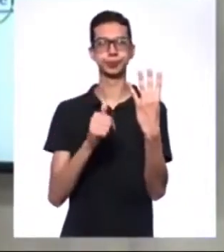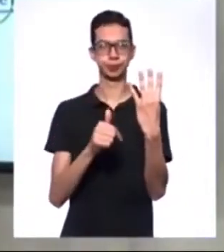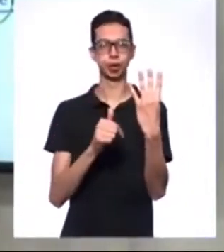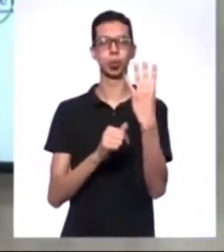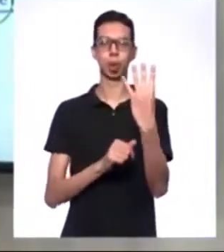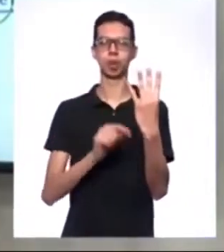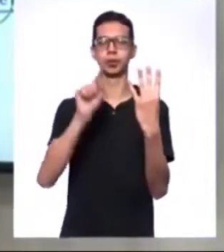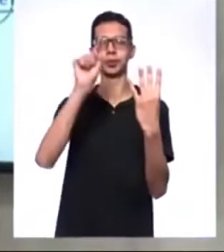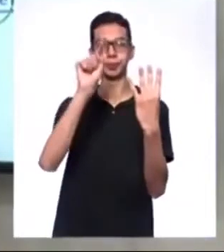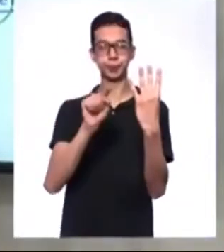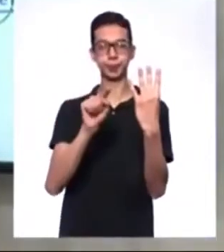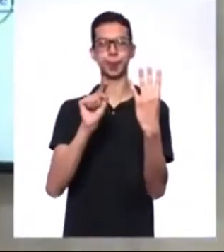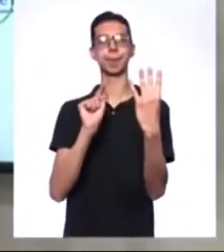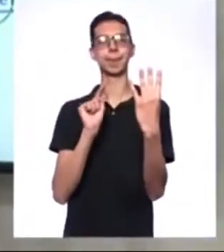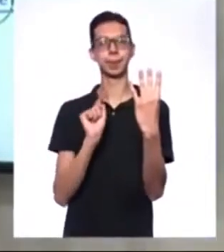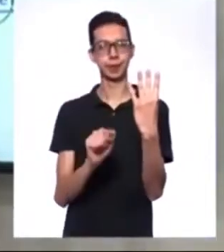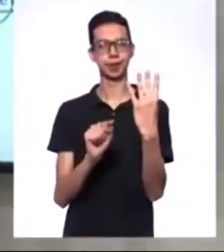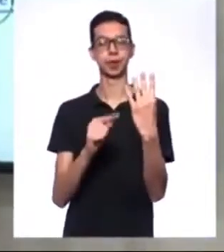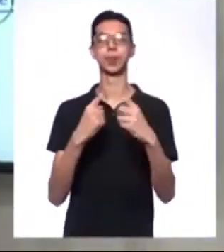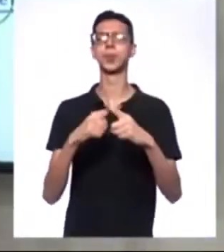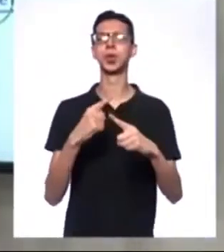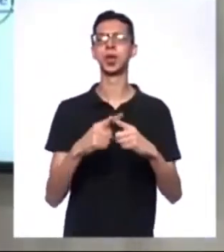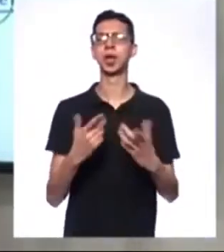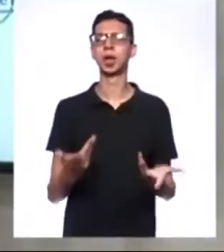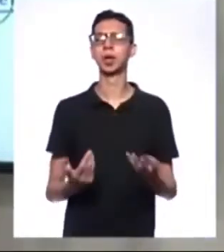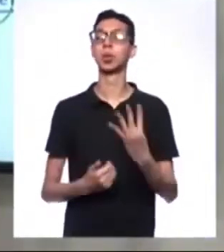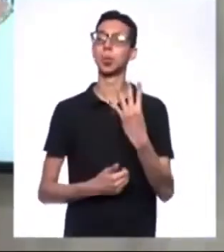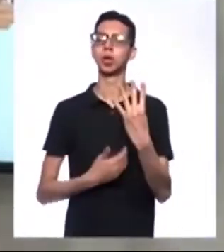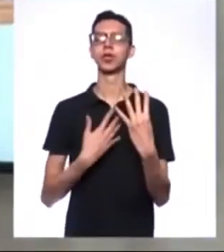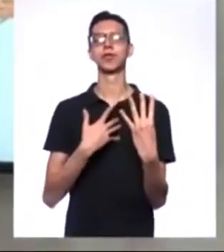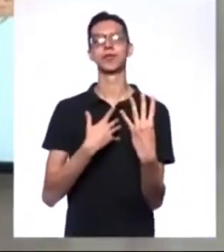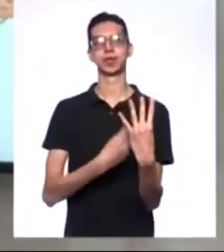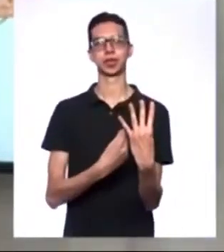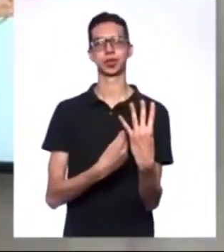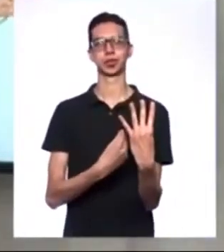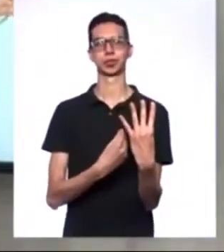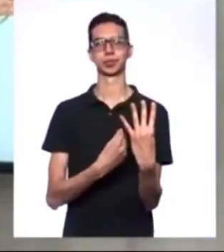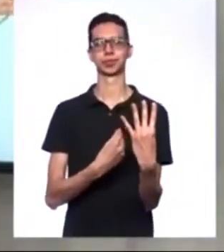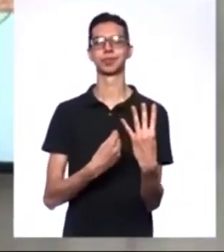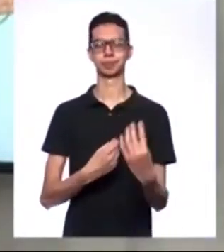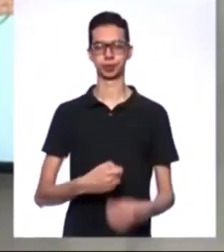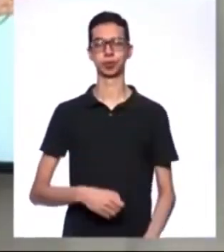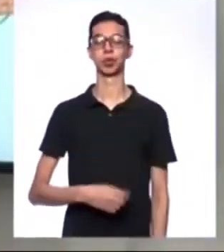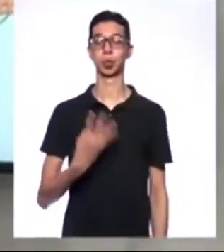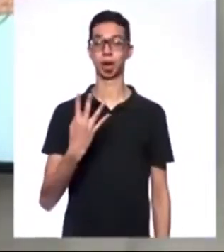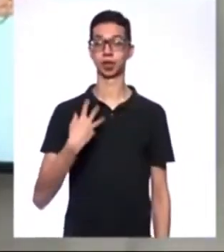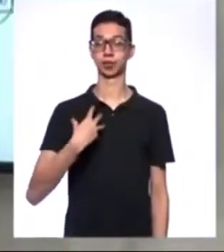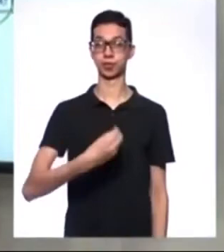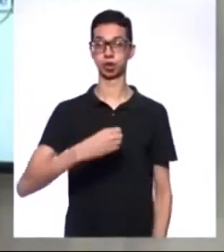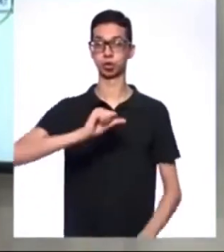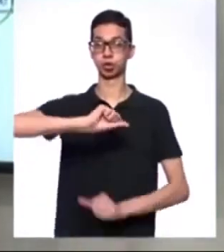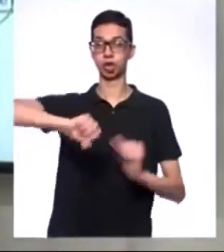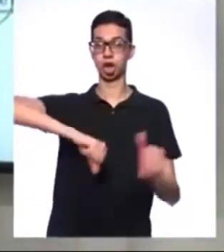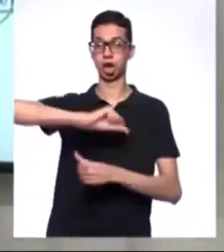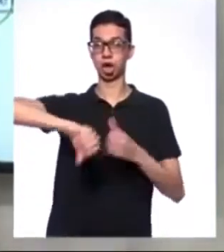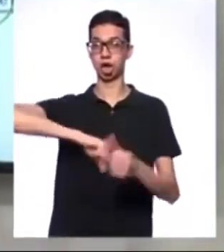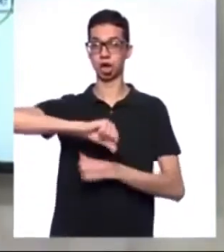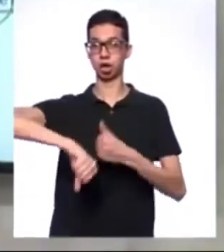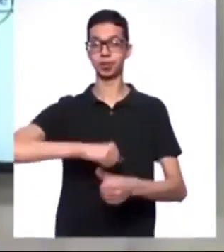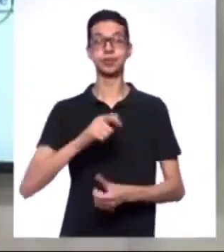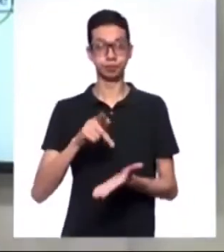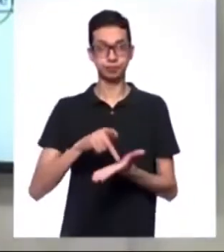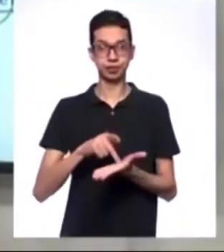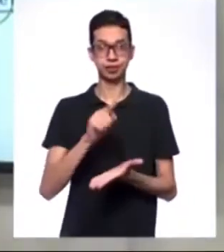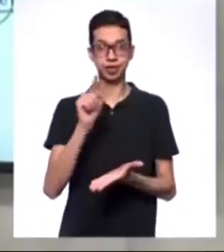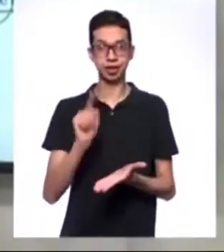fatorial porque são quatro o que quatro filhos trocando de lugar entre si não é verdade e aí